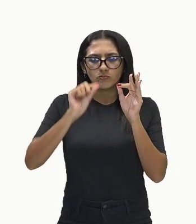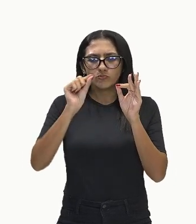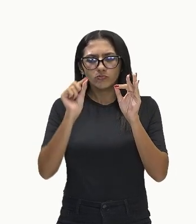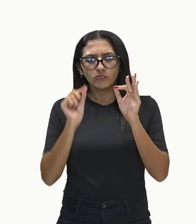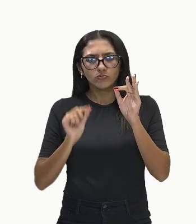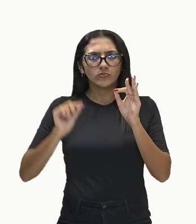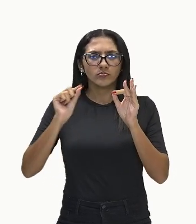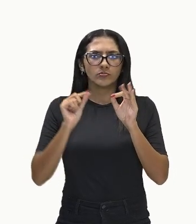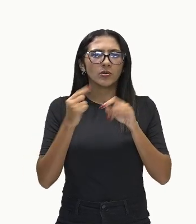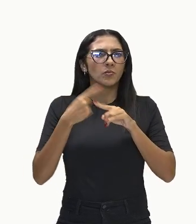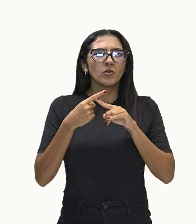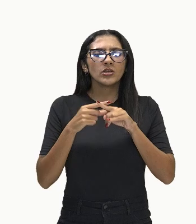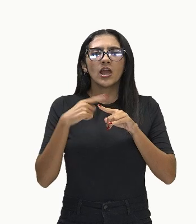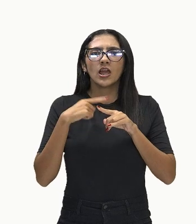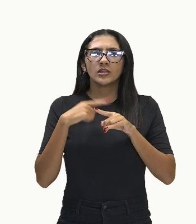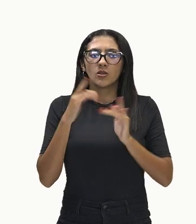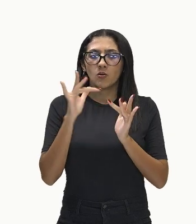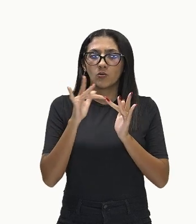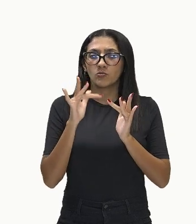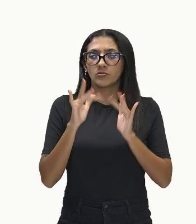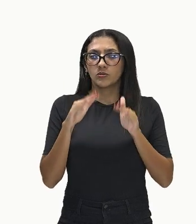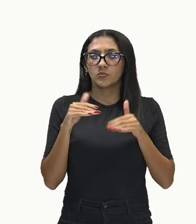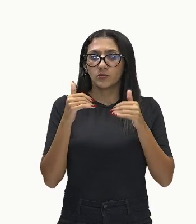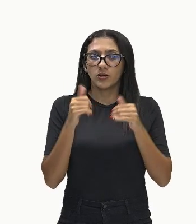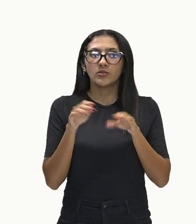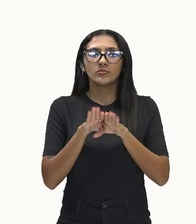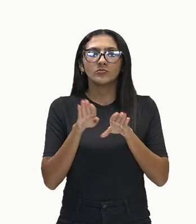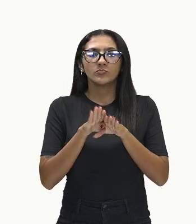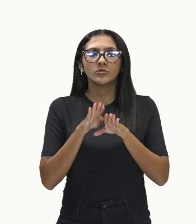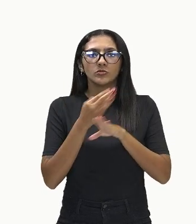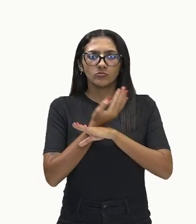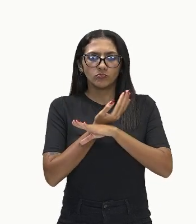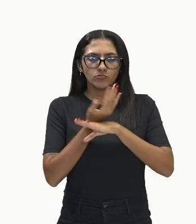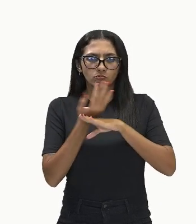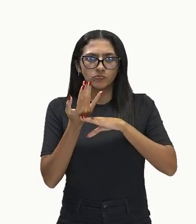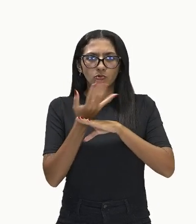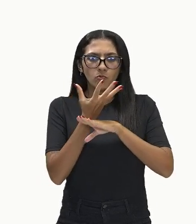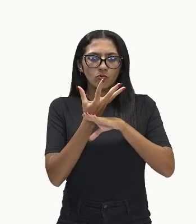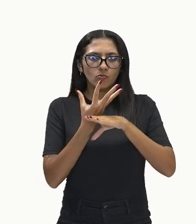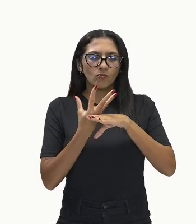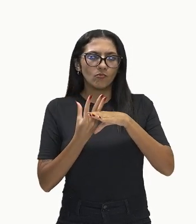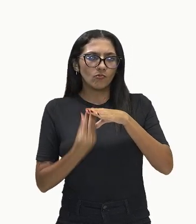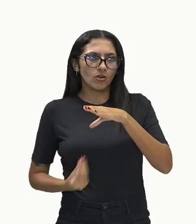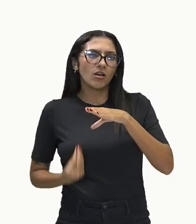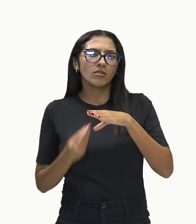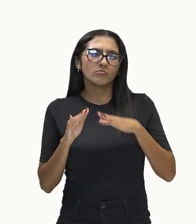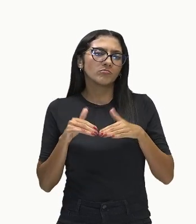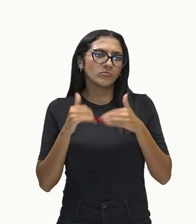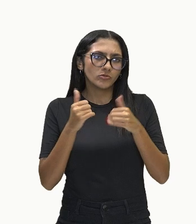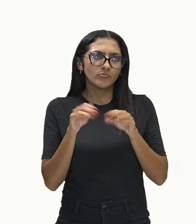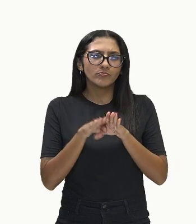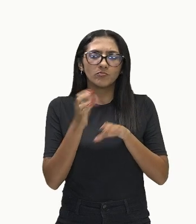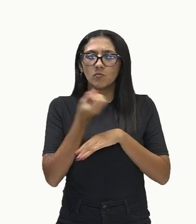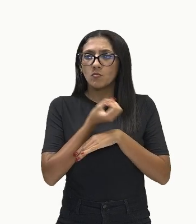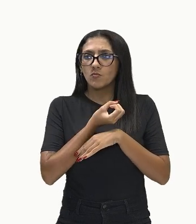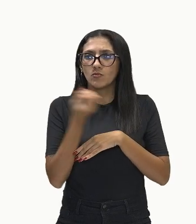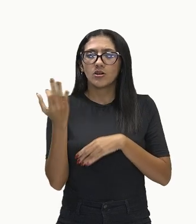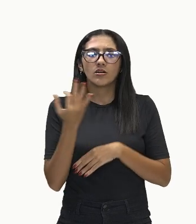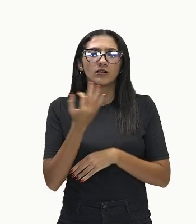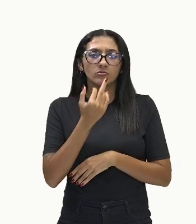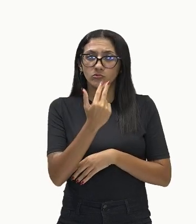Para aumentar o contato e dessa forma retirar a maior quantidade de